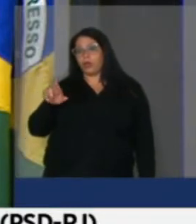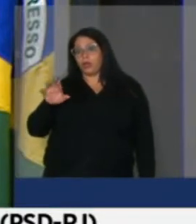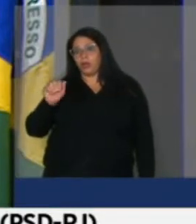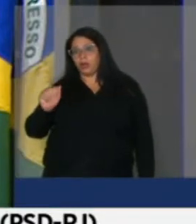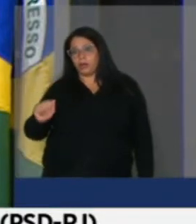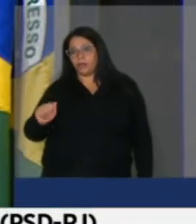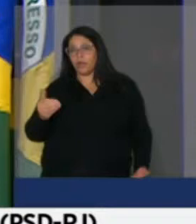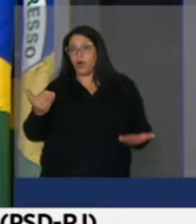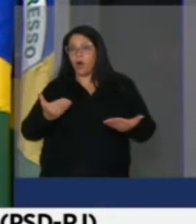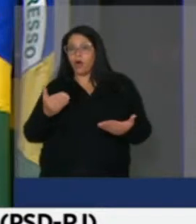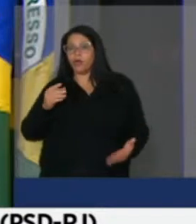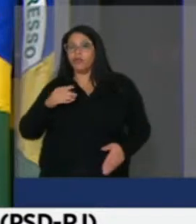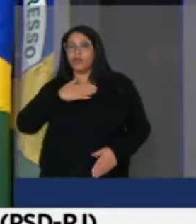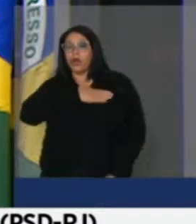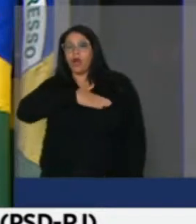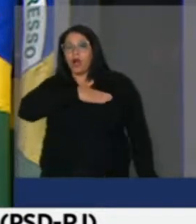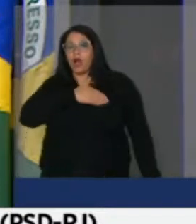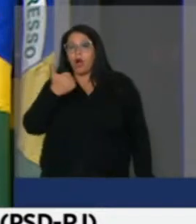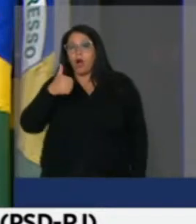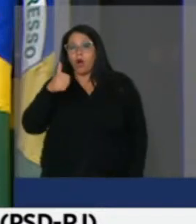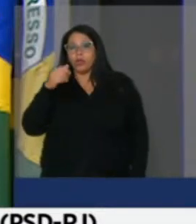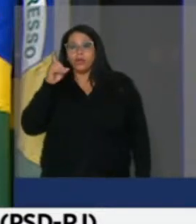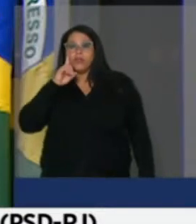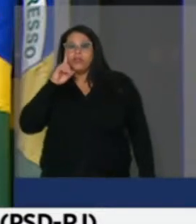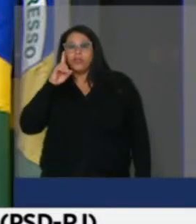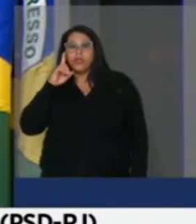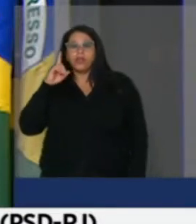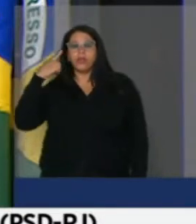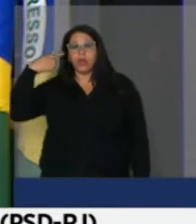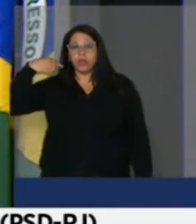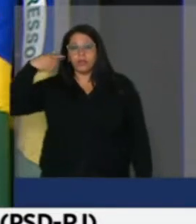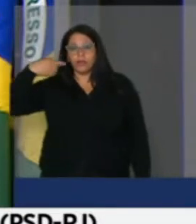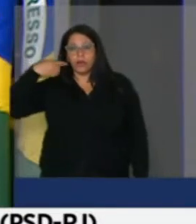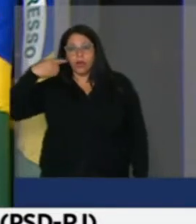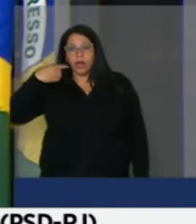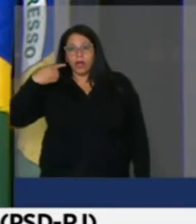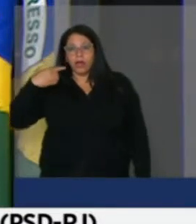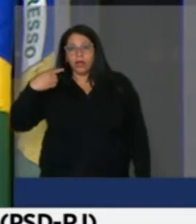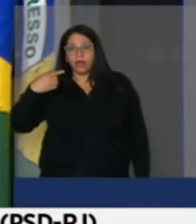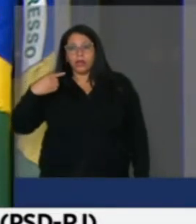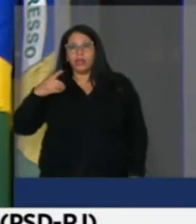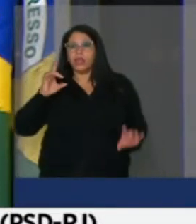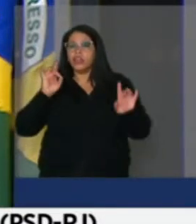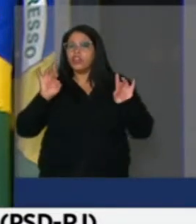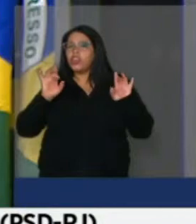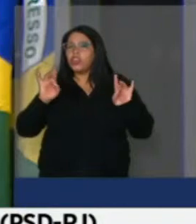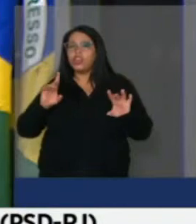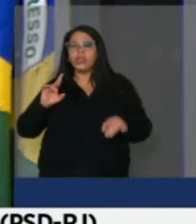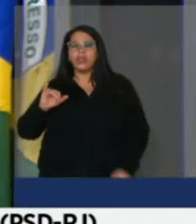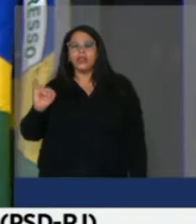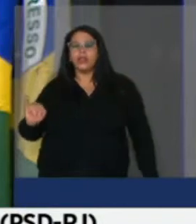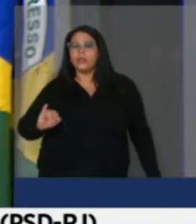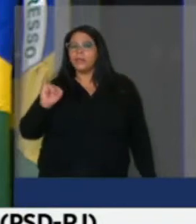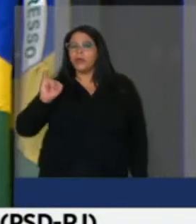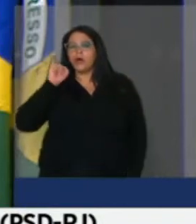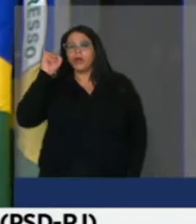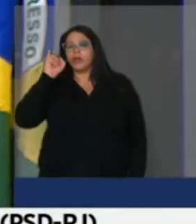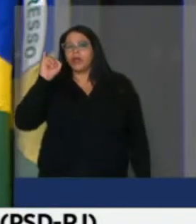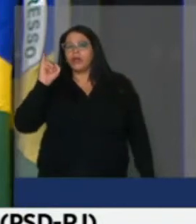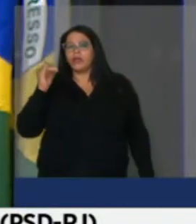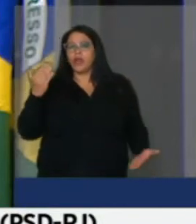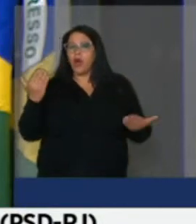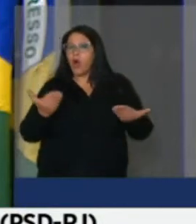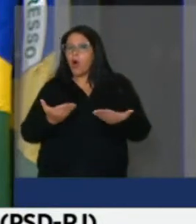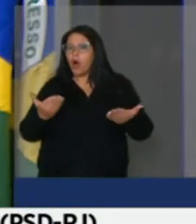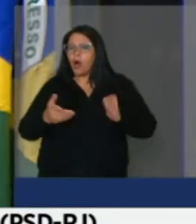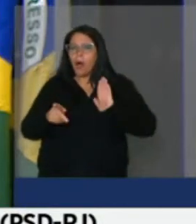Excelências, hoje é dia 11 de agosto, dia dos advogados, data histórica e que une muitos dos atuais